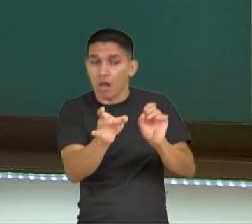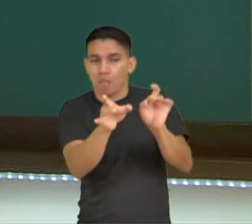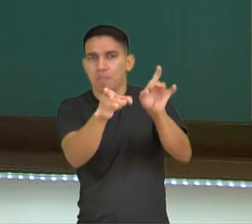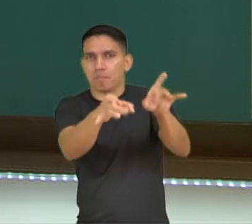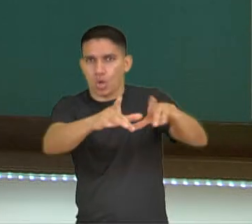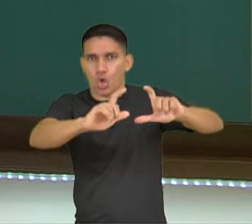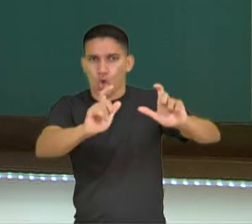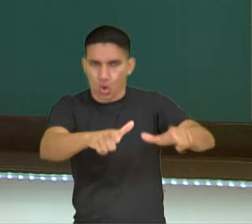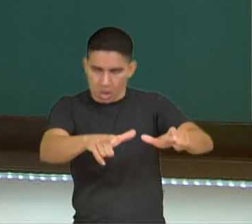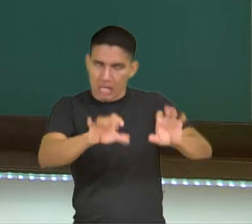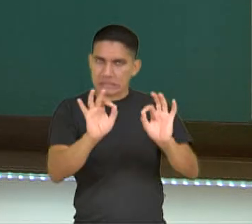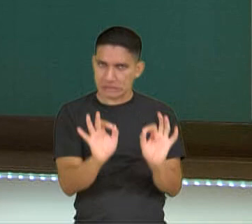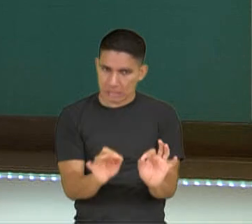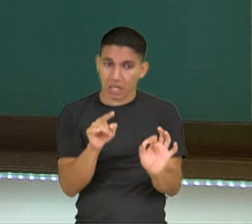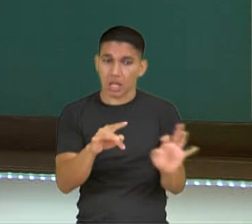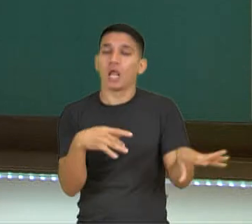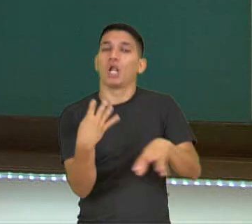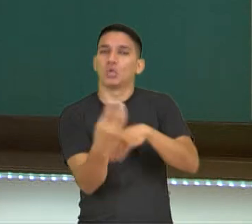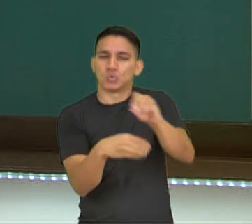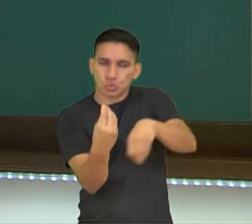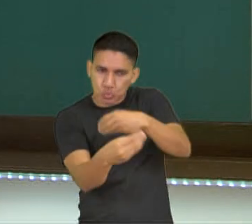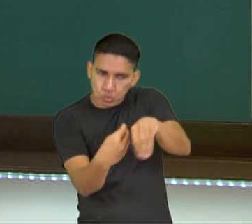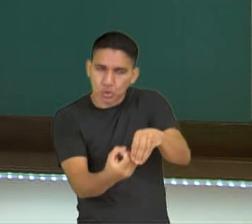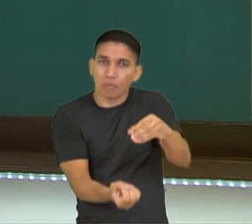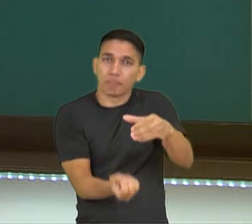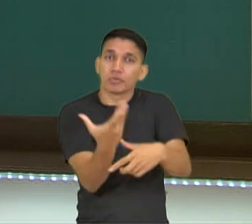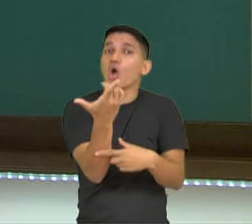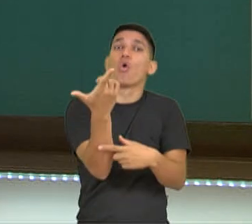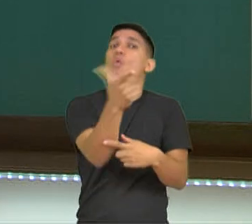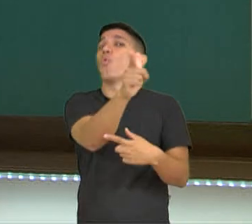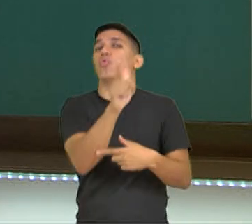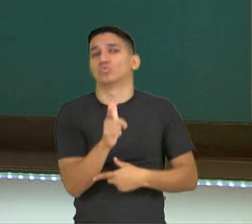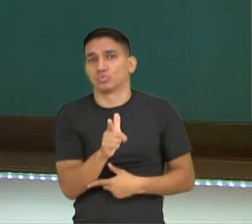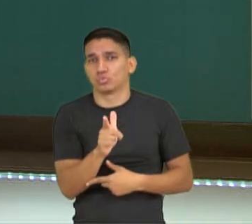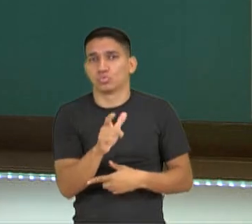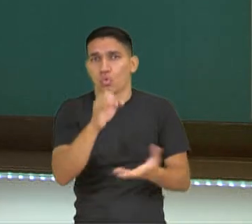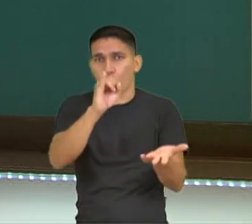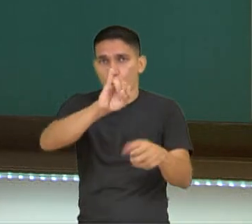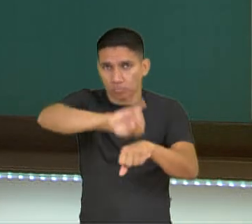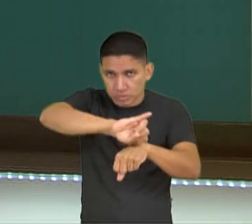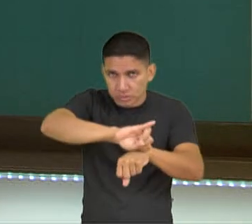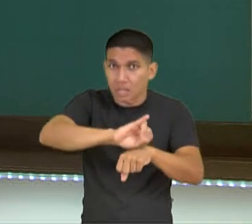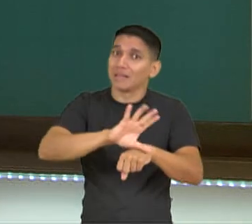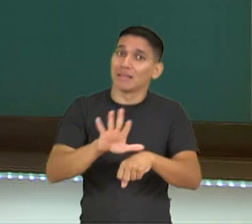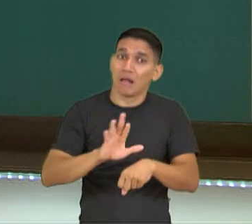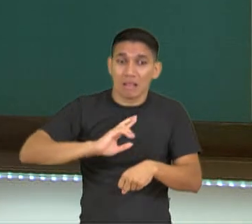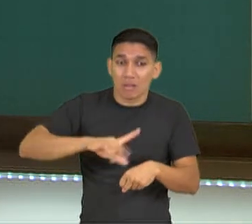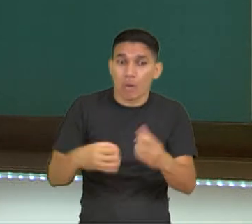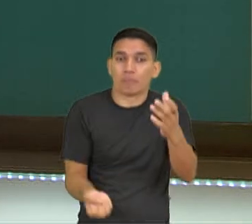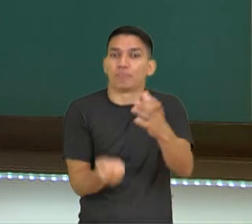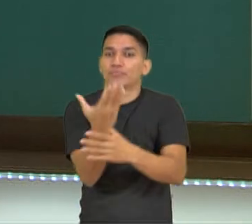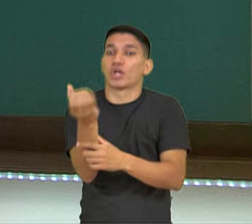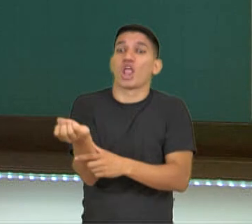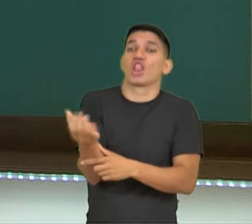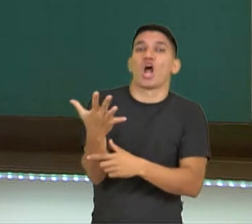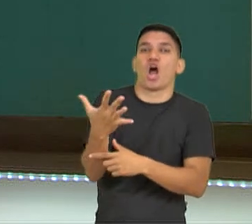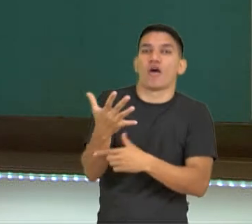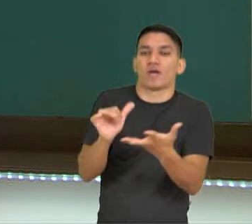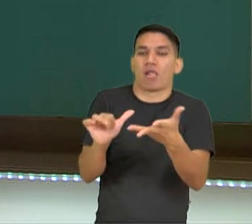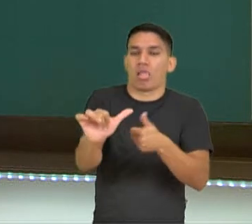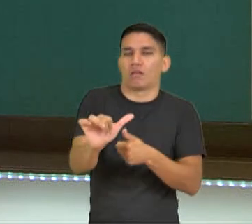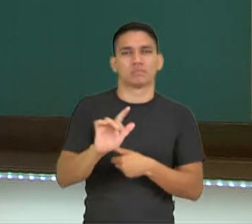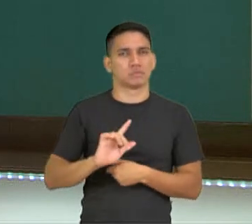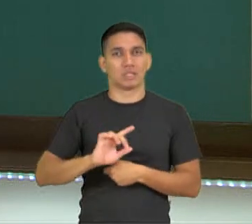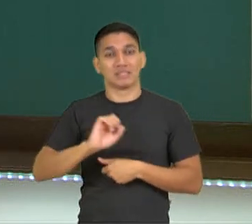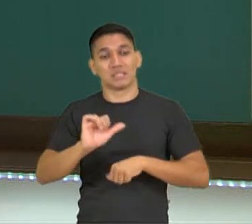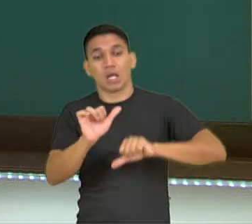local adequado e ele se transforma em um outro objeto, tá? Então, não gerou novas substâncias. Mesmo na reciclagem, não